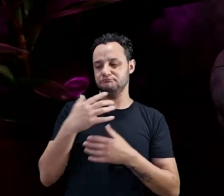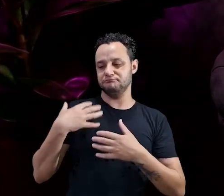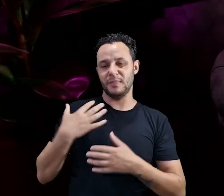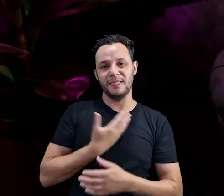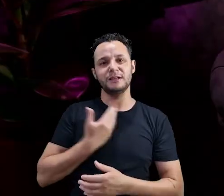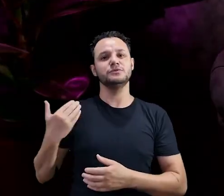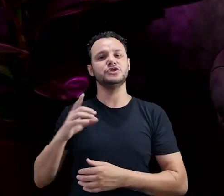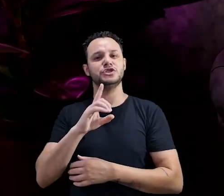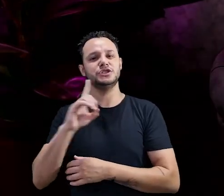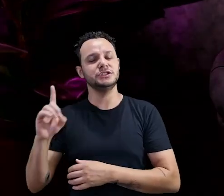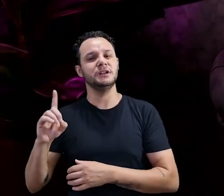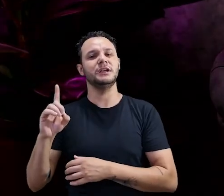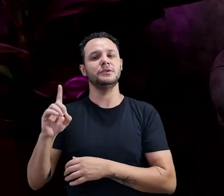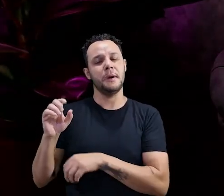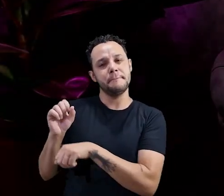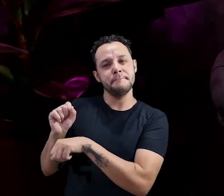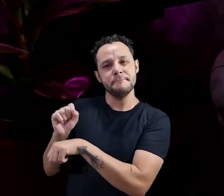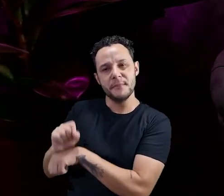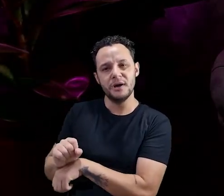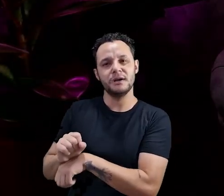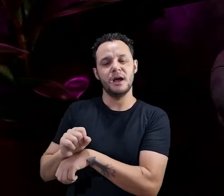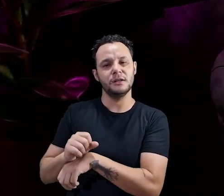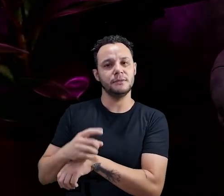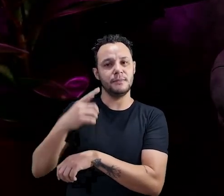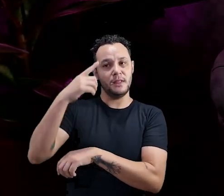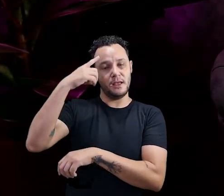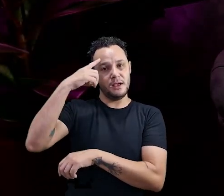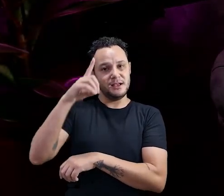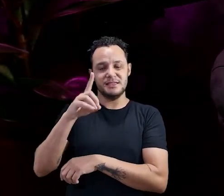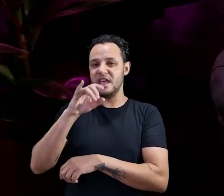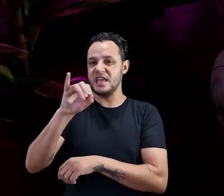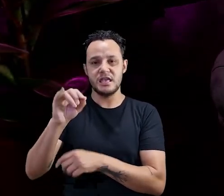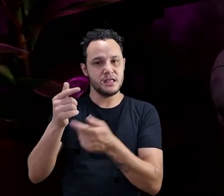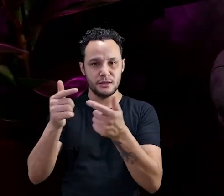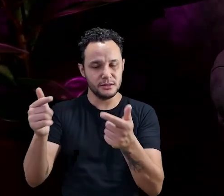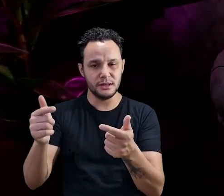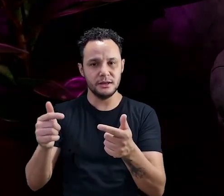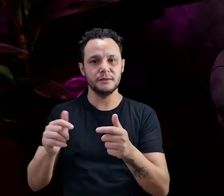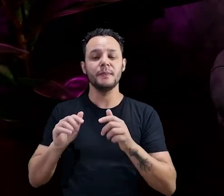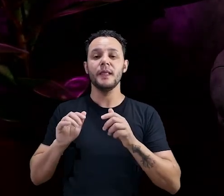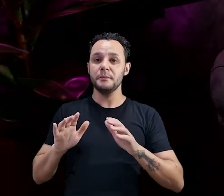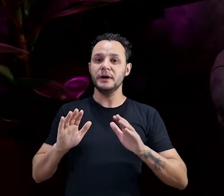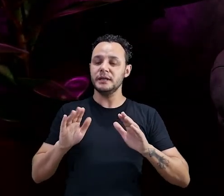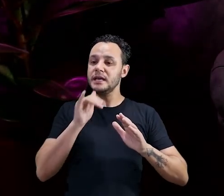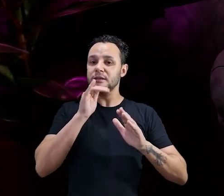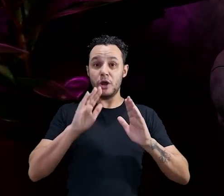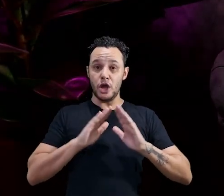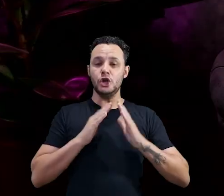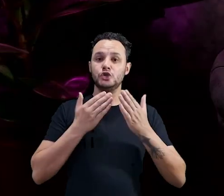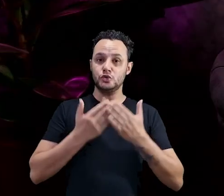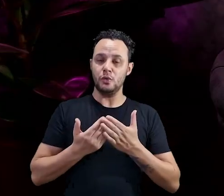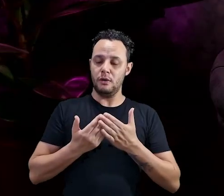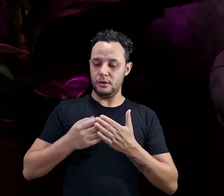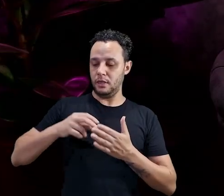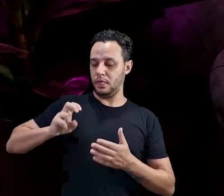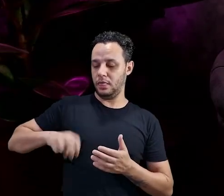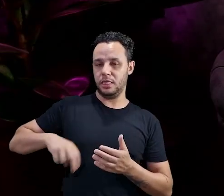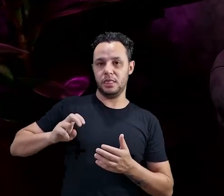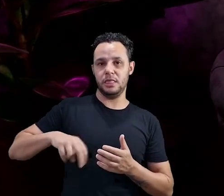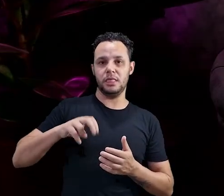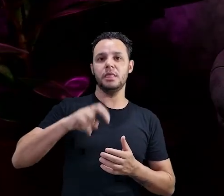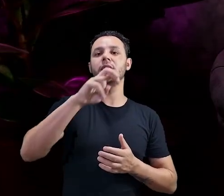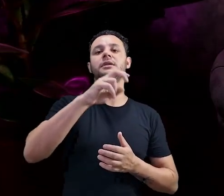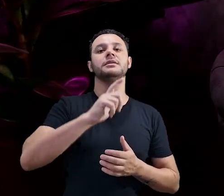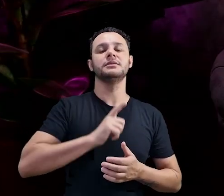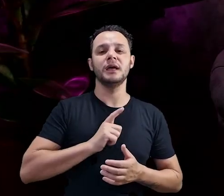dificuldades motoras do lado direito, sem deficiência intelectual, e a minha escola, por exemplo, tem escadas e